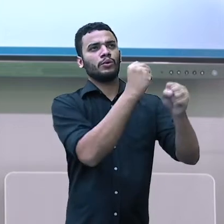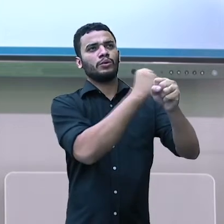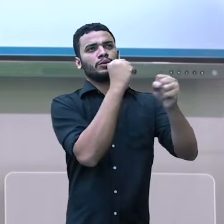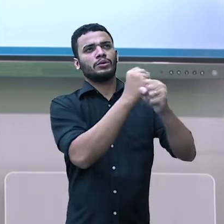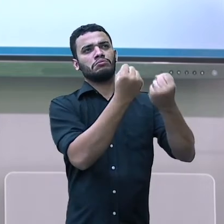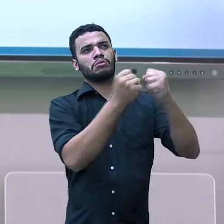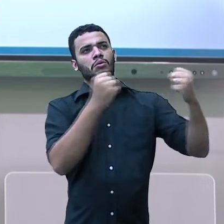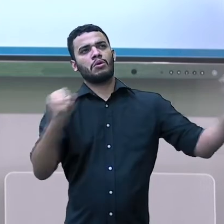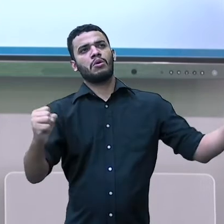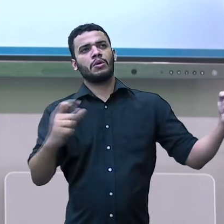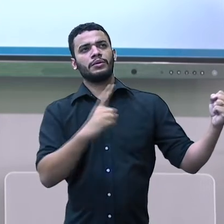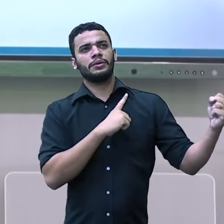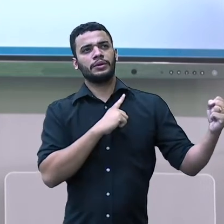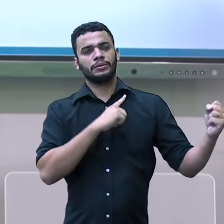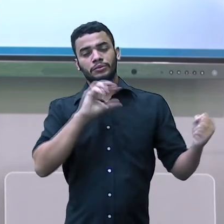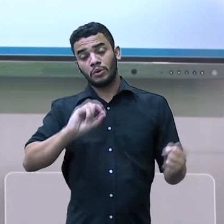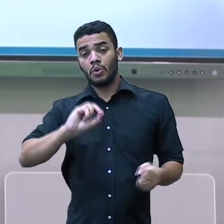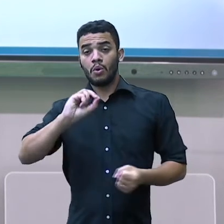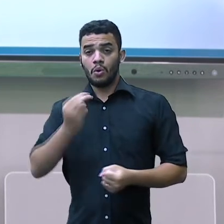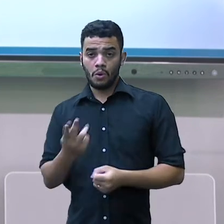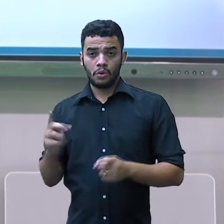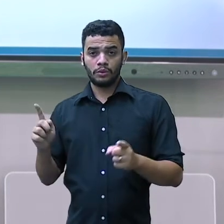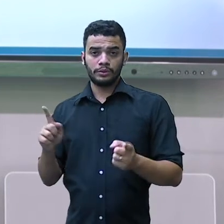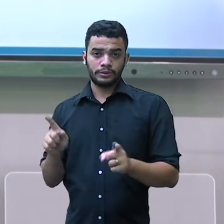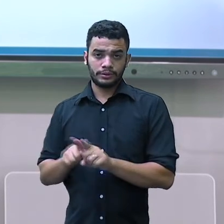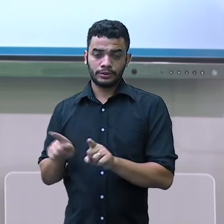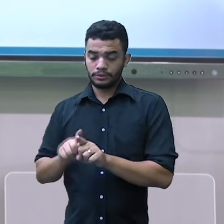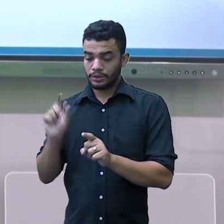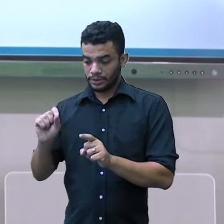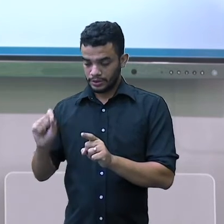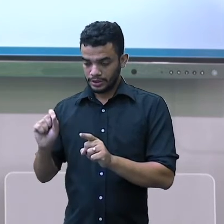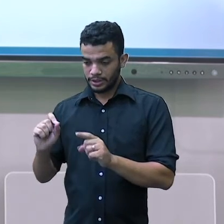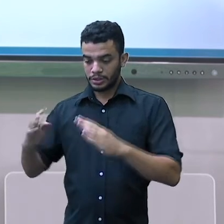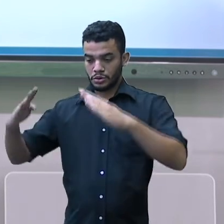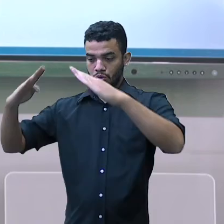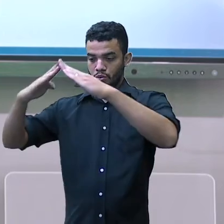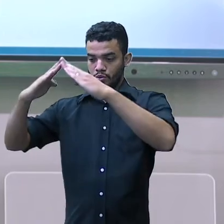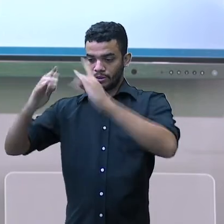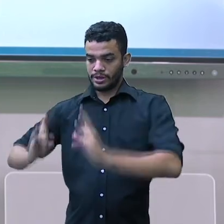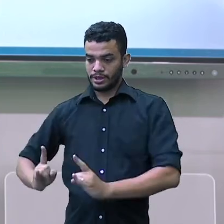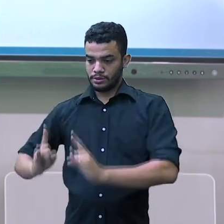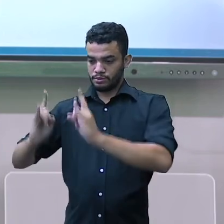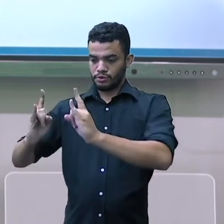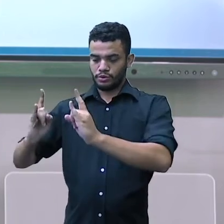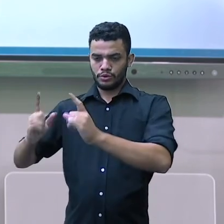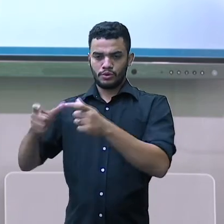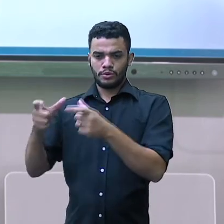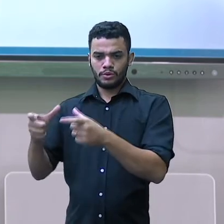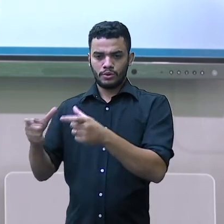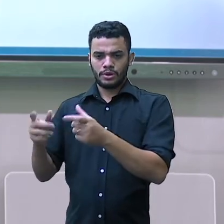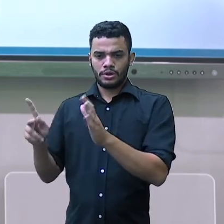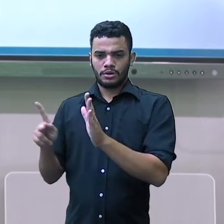distrito, e todas as pessoas conhecem e conseguem informar para você como chegar até ela.